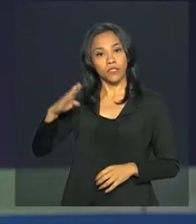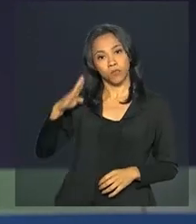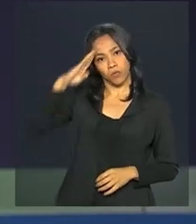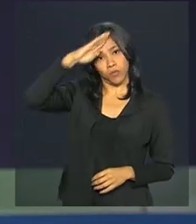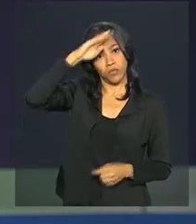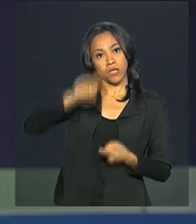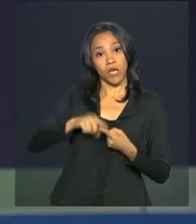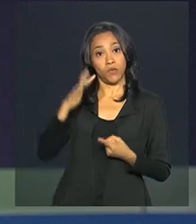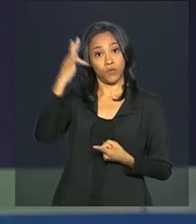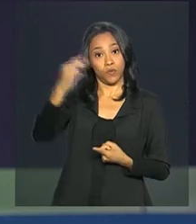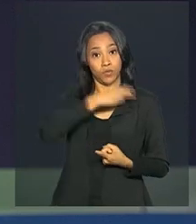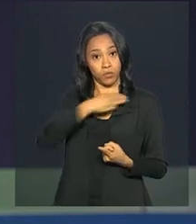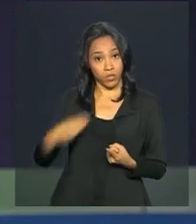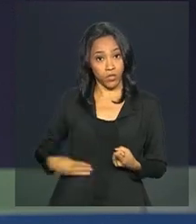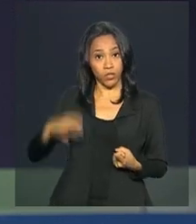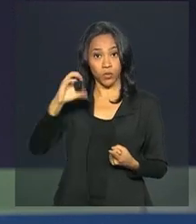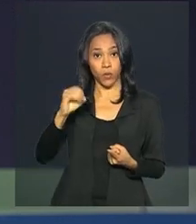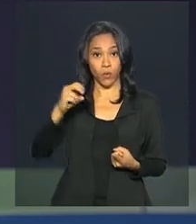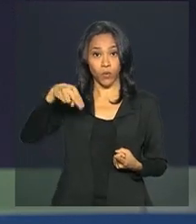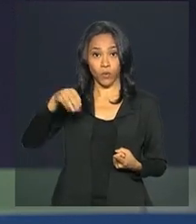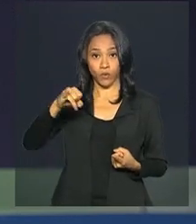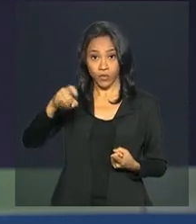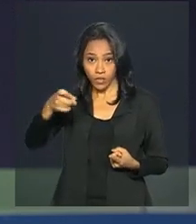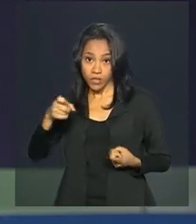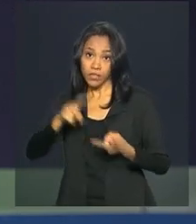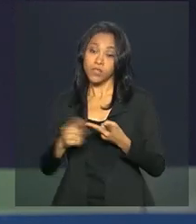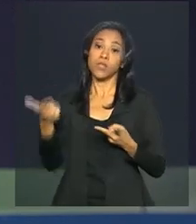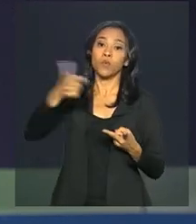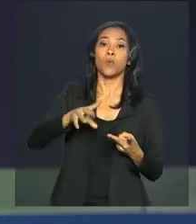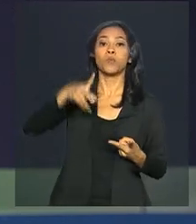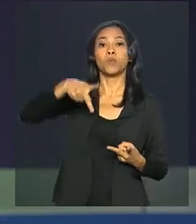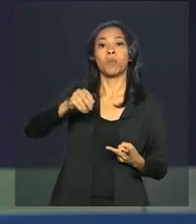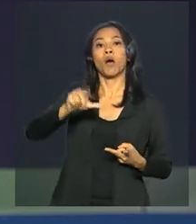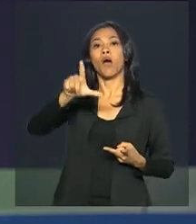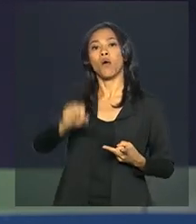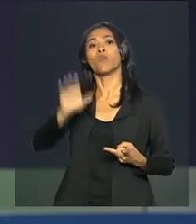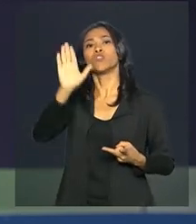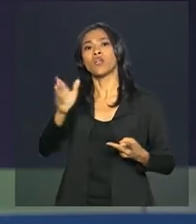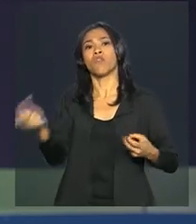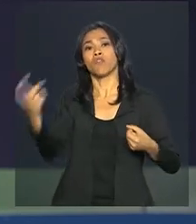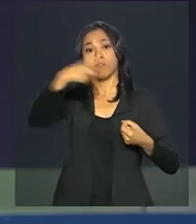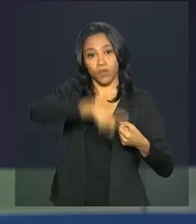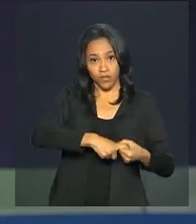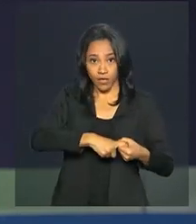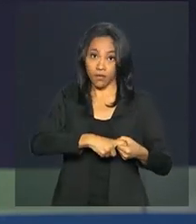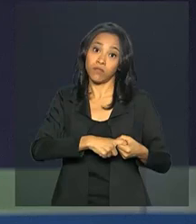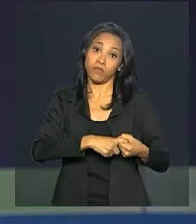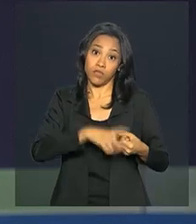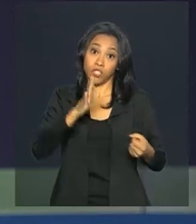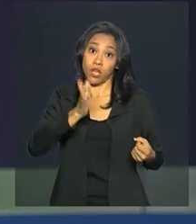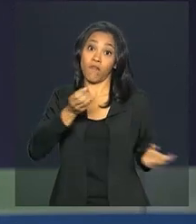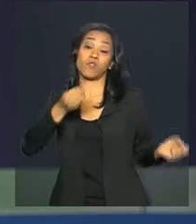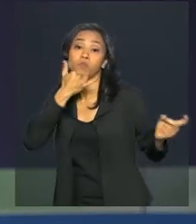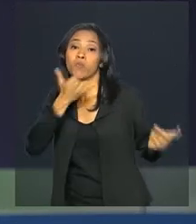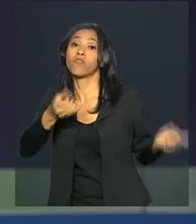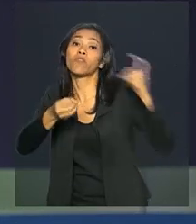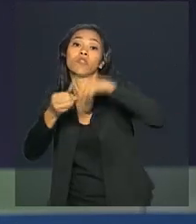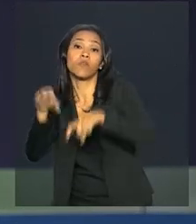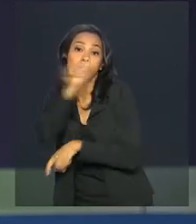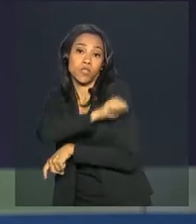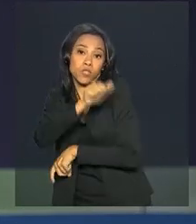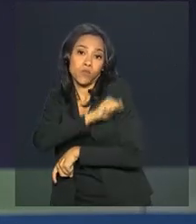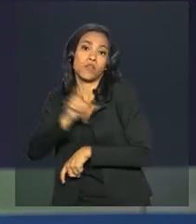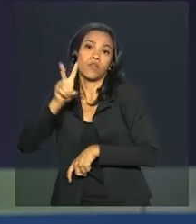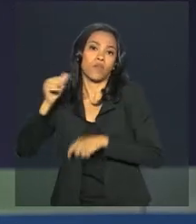ministros Onyx Lorenzetti e Paulo Guedes já retornaram ao Rio de Janeiro, onde devem passar o final de semana. Os trabalhos de hoje estão